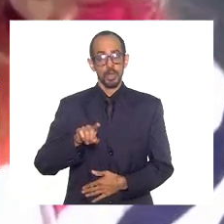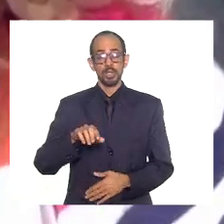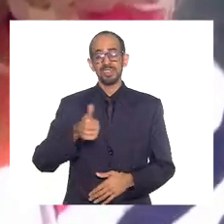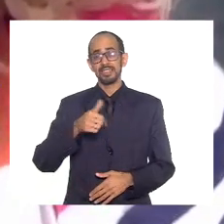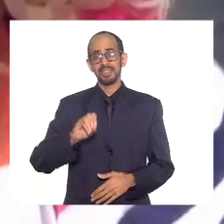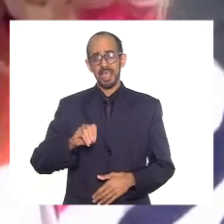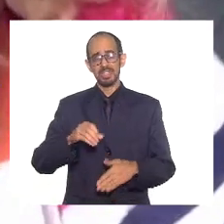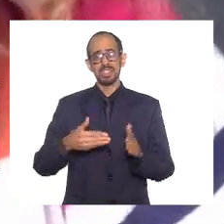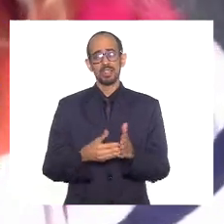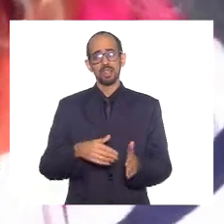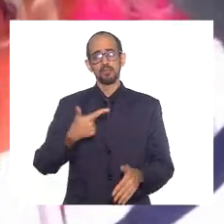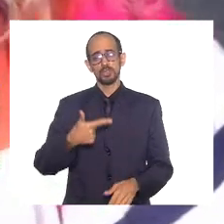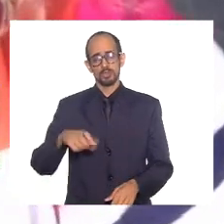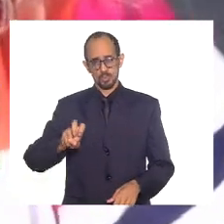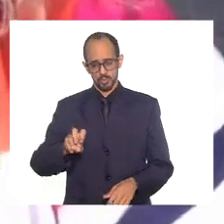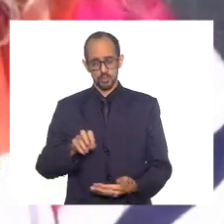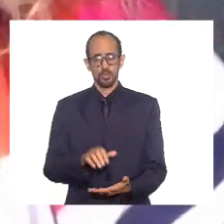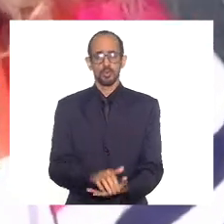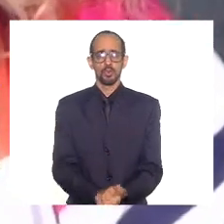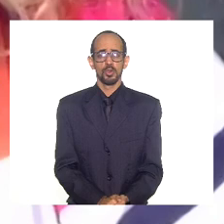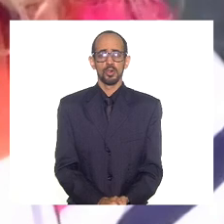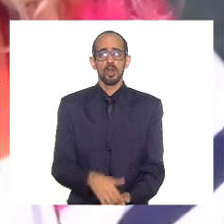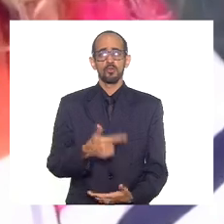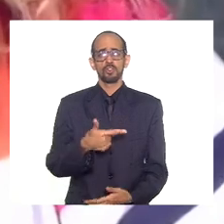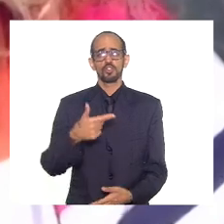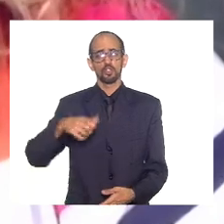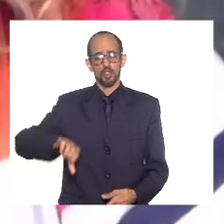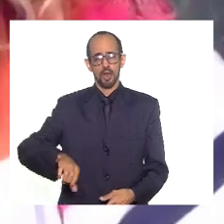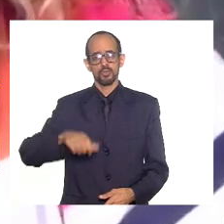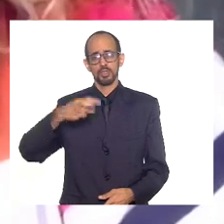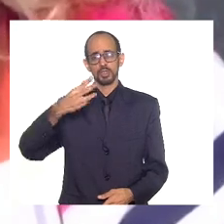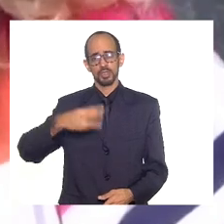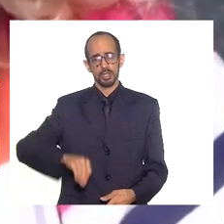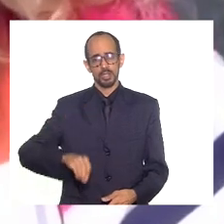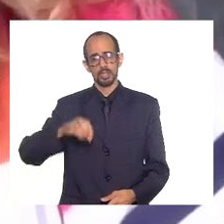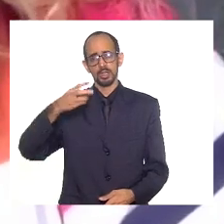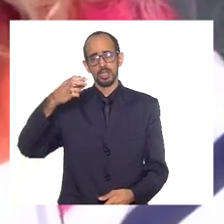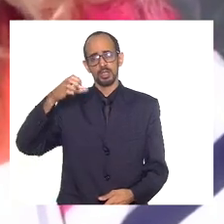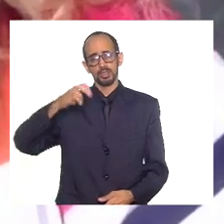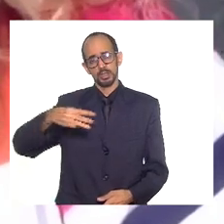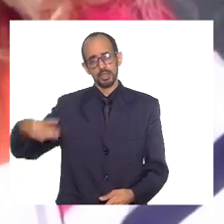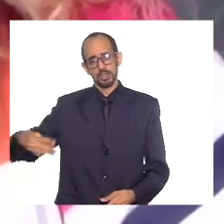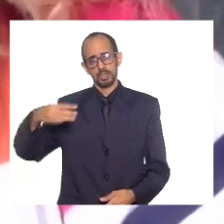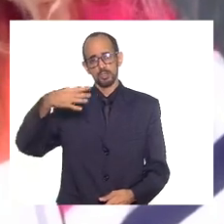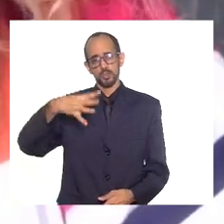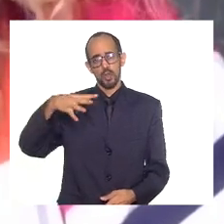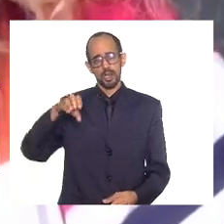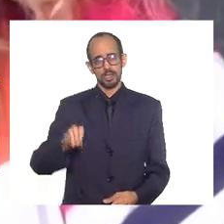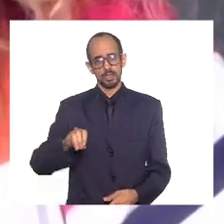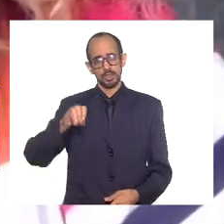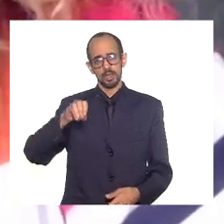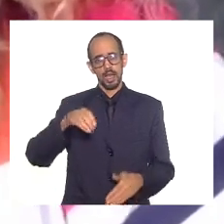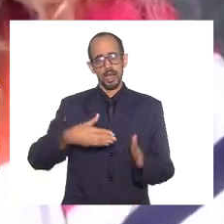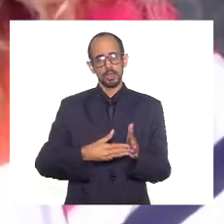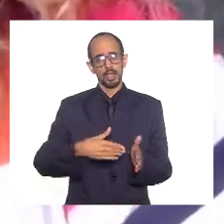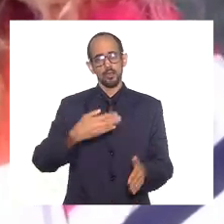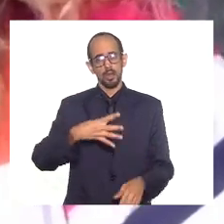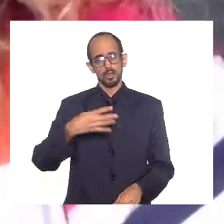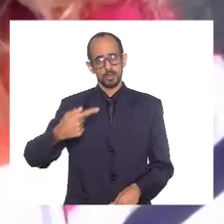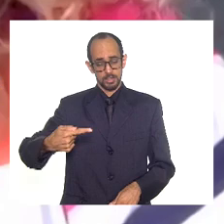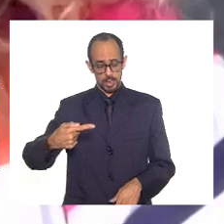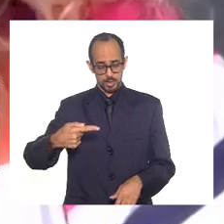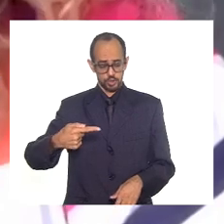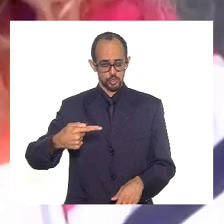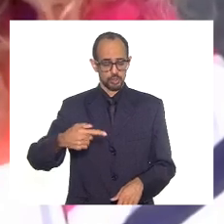10 a 25, 29, 30, 33, 40 a 47. Só